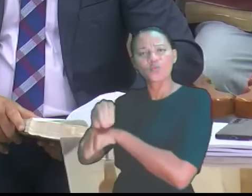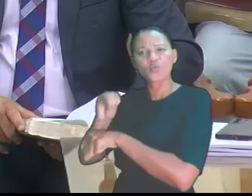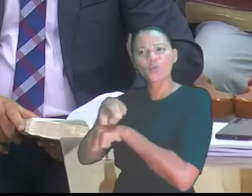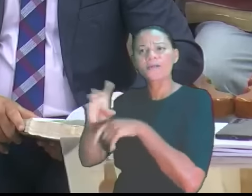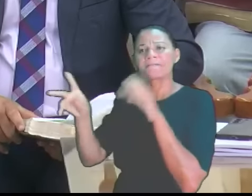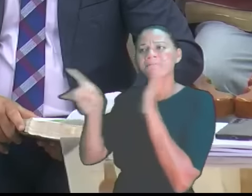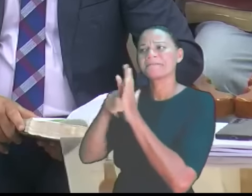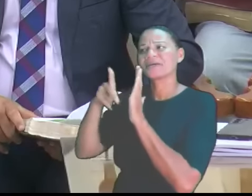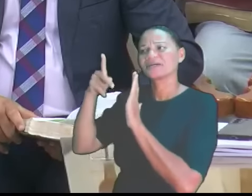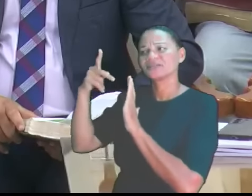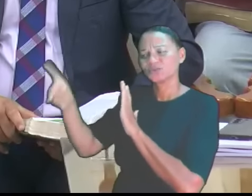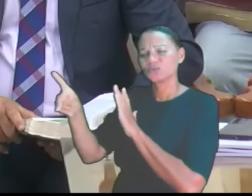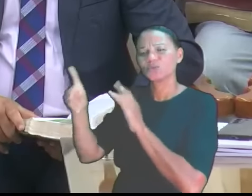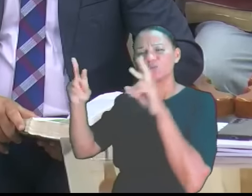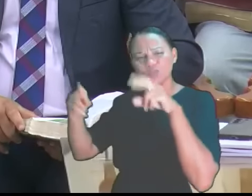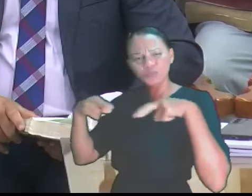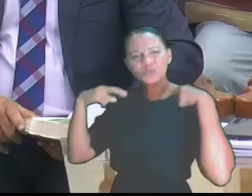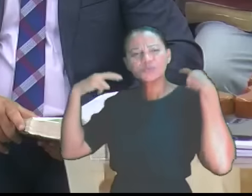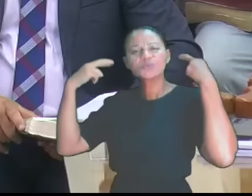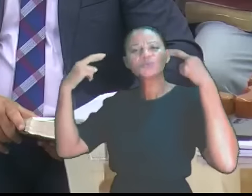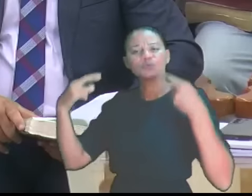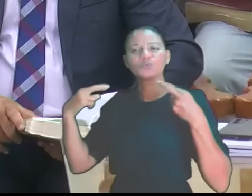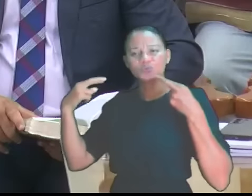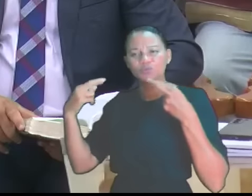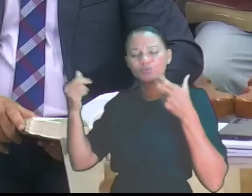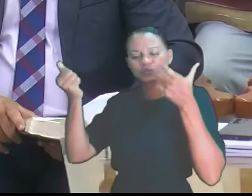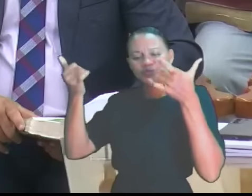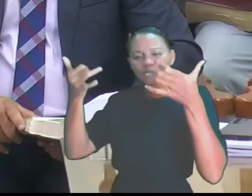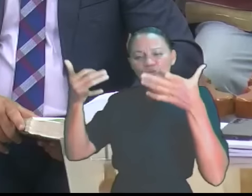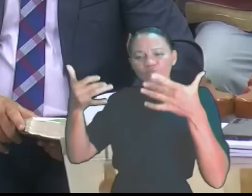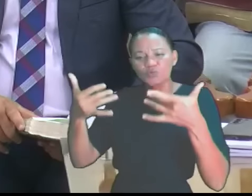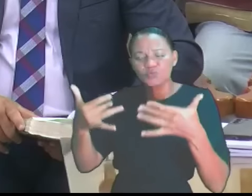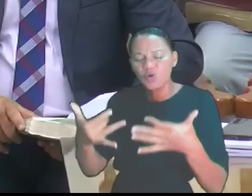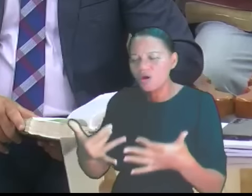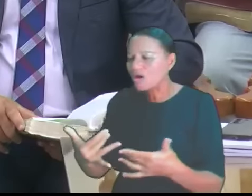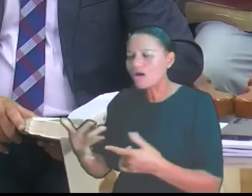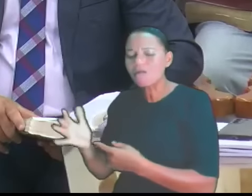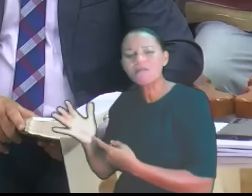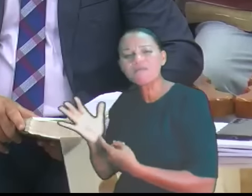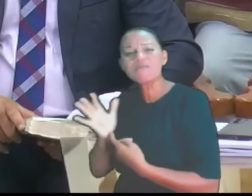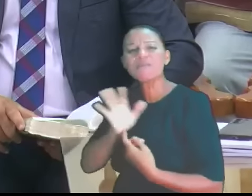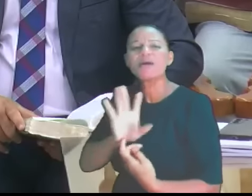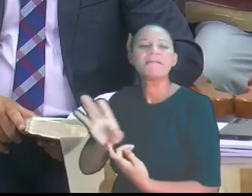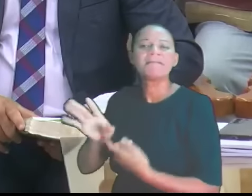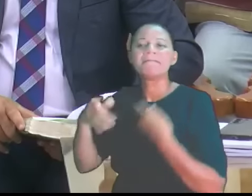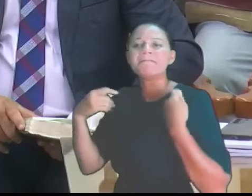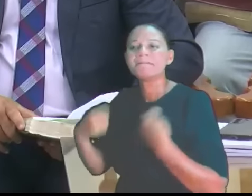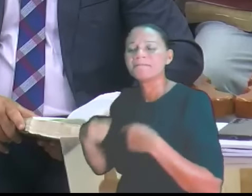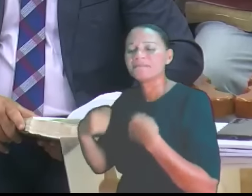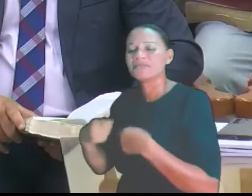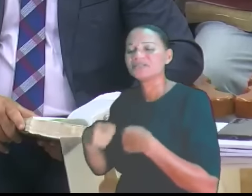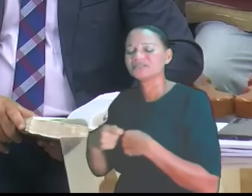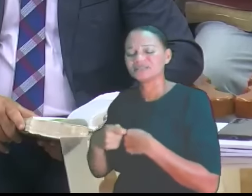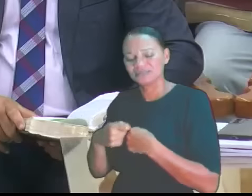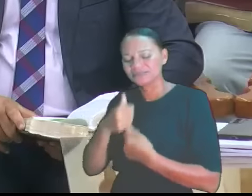um cordeiro, ele estava exatamente apontando para a necessidade da expiação.